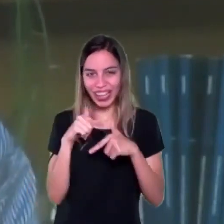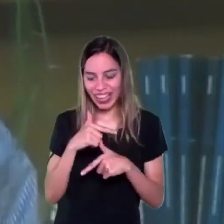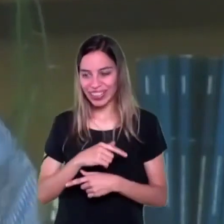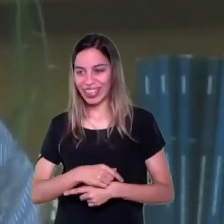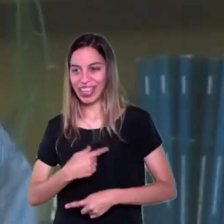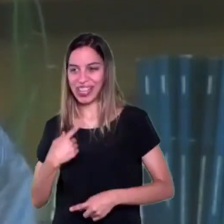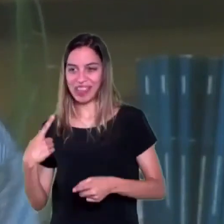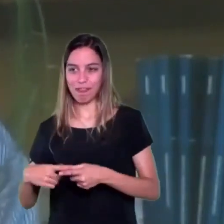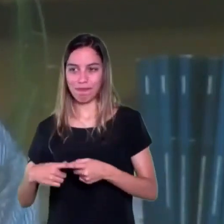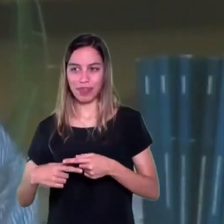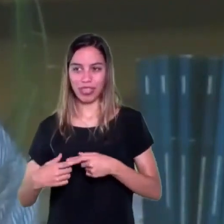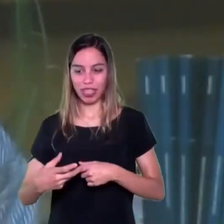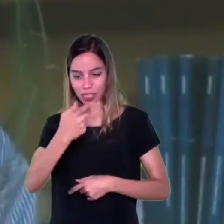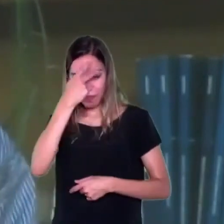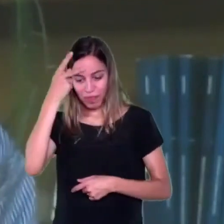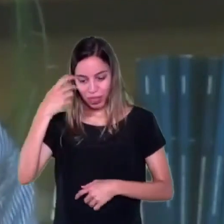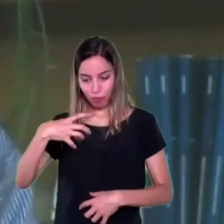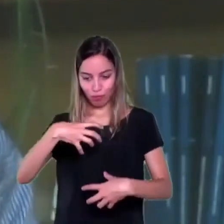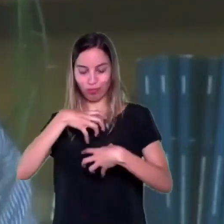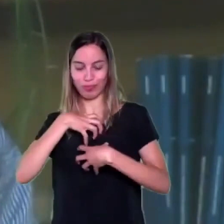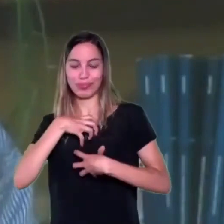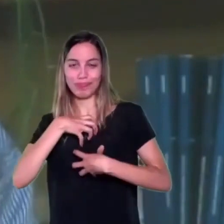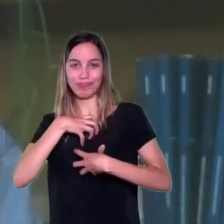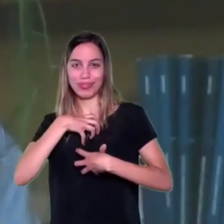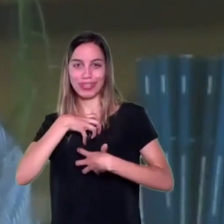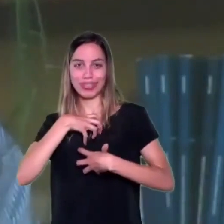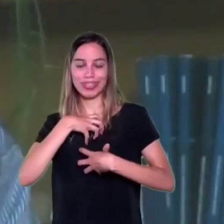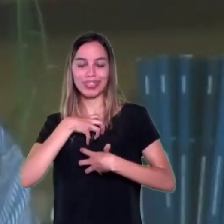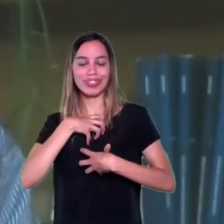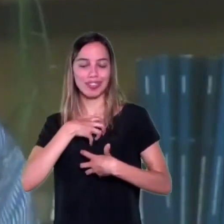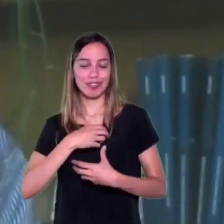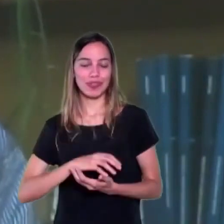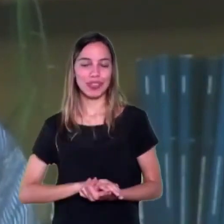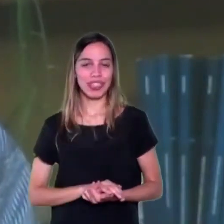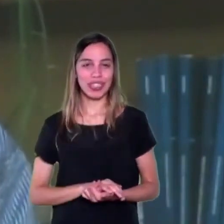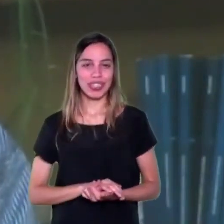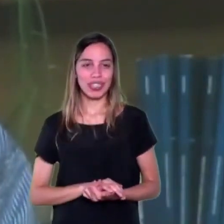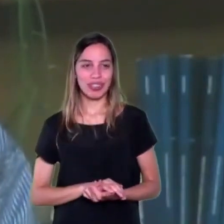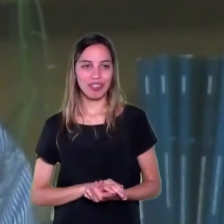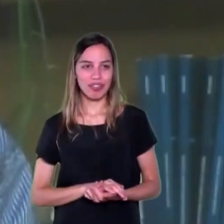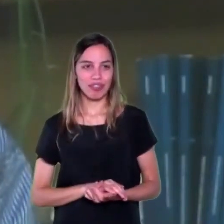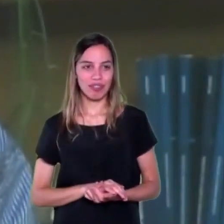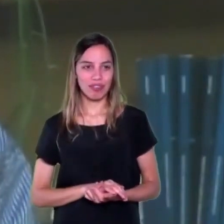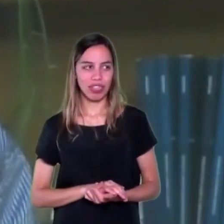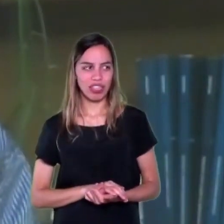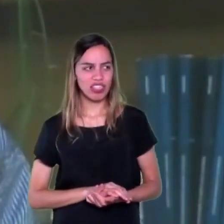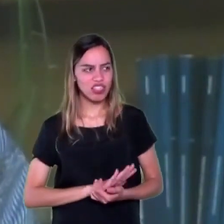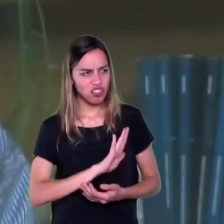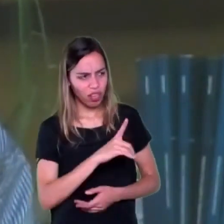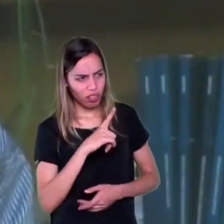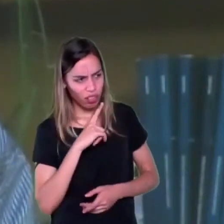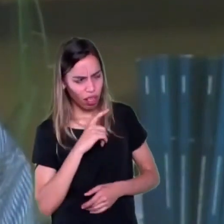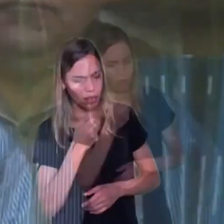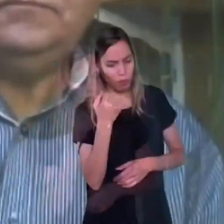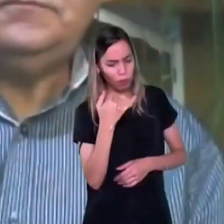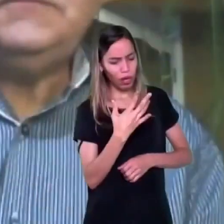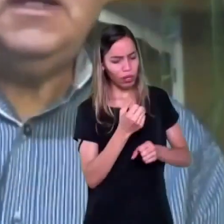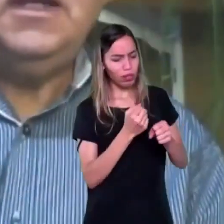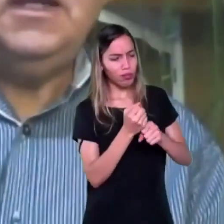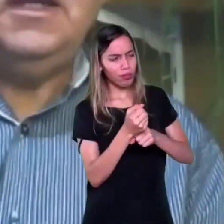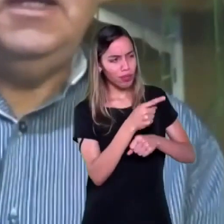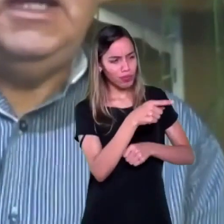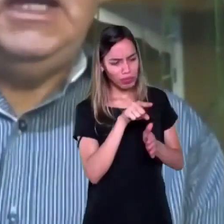com a suscetibilidade das pessoas e tal. Né? E já são quantos anos que você está nessa